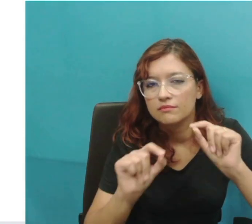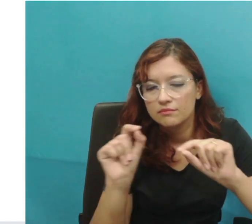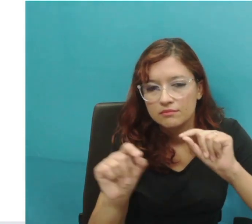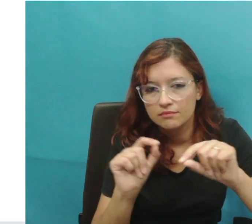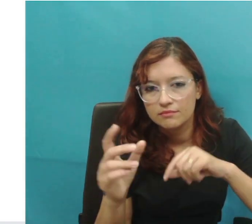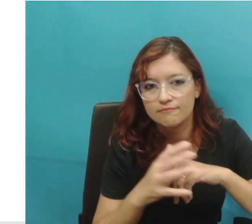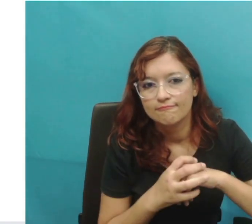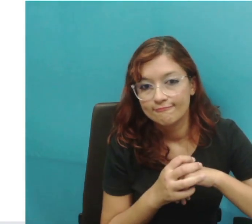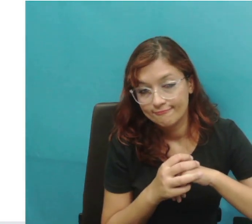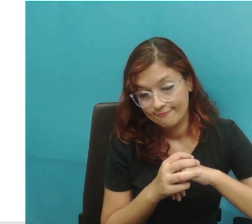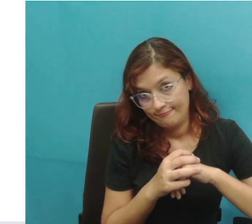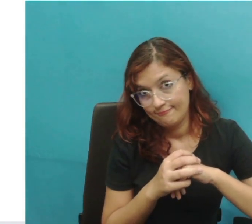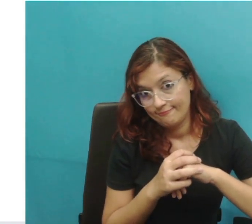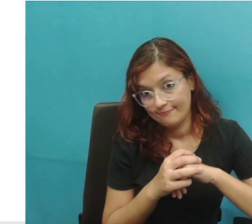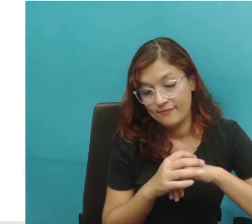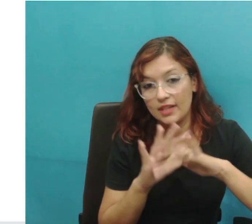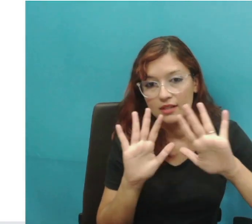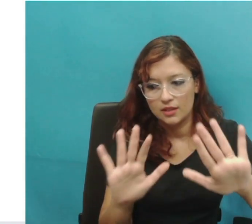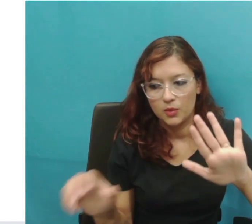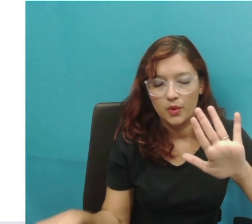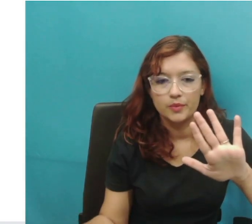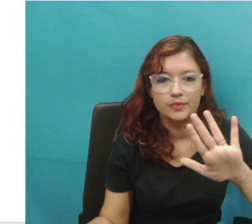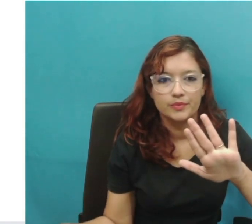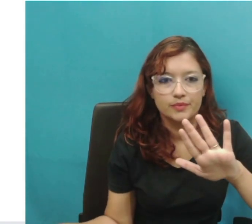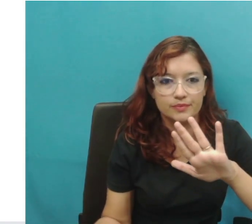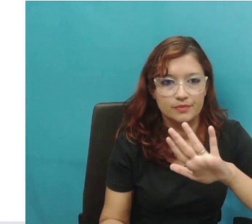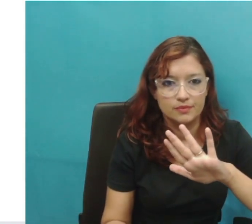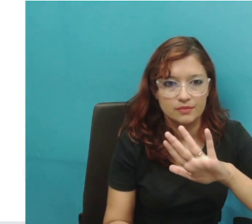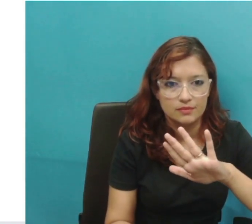Então, veja só, esses aqui são diferentes.